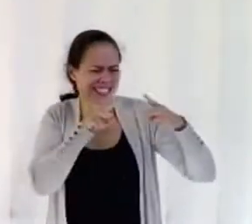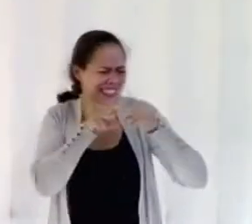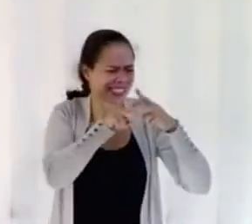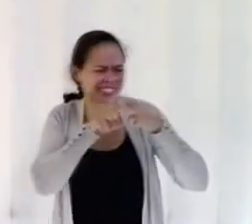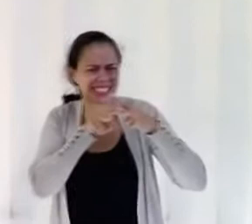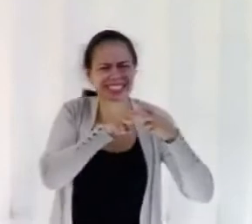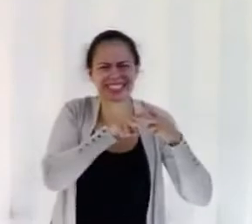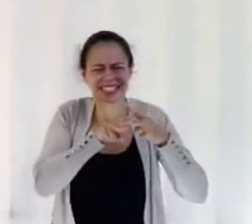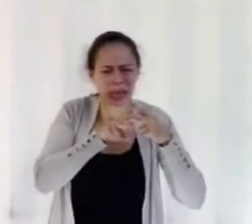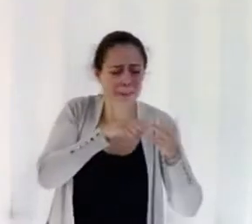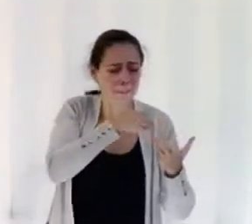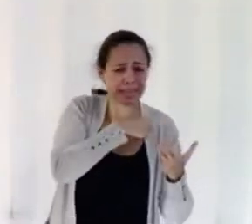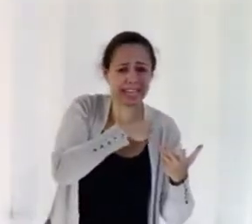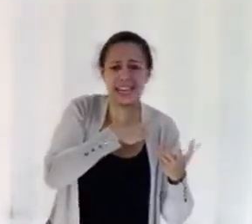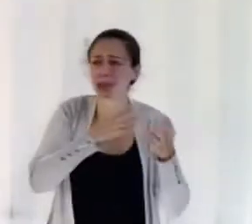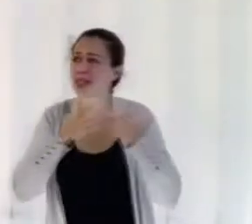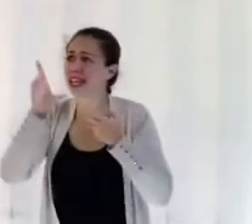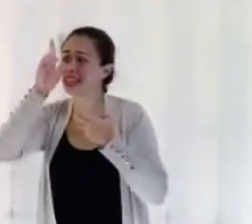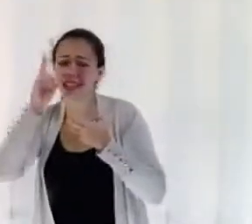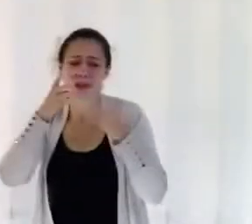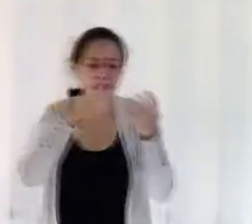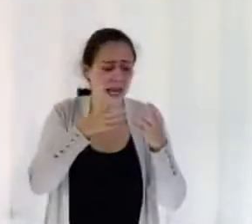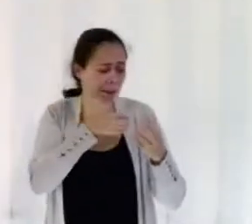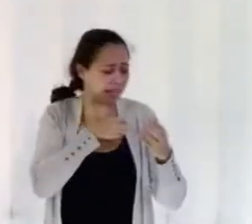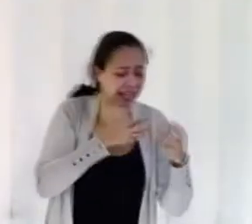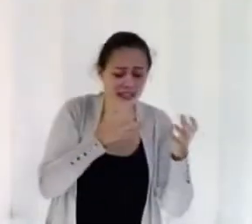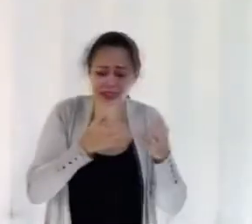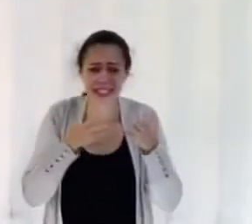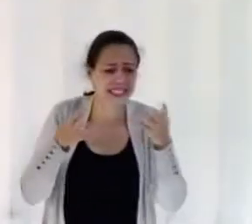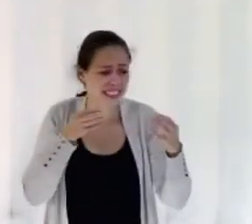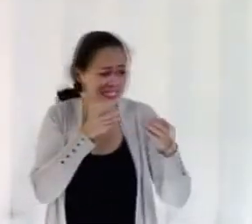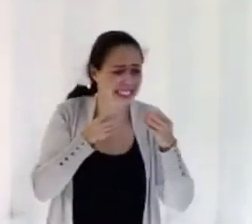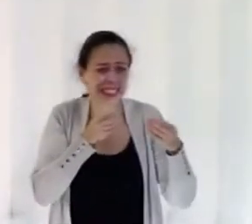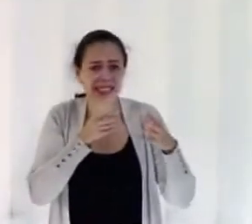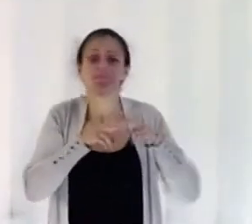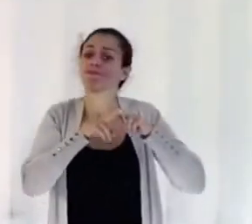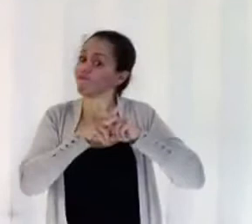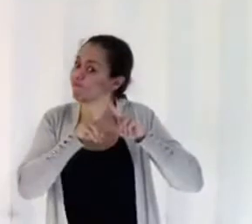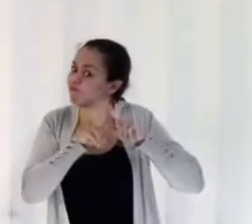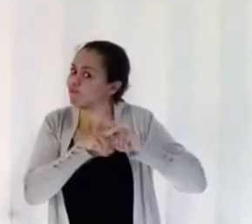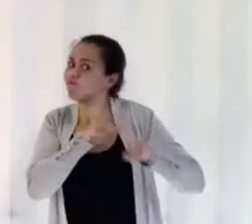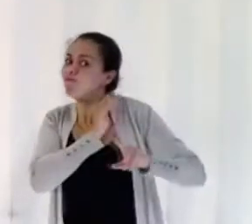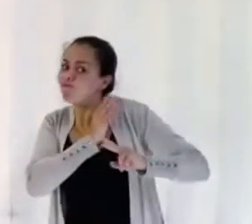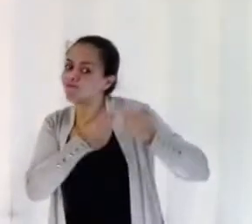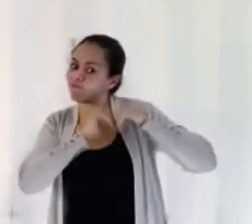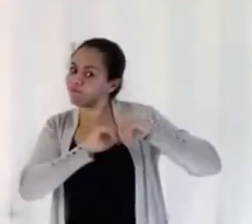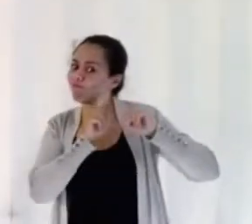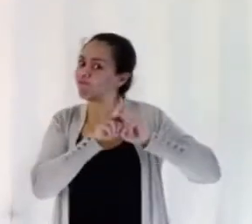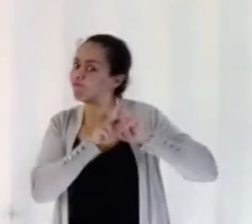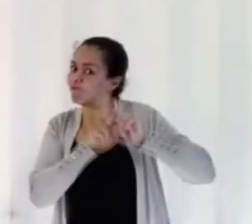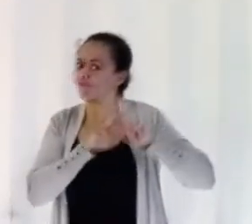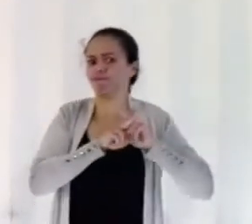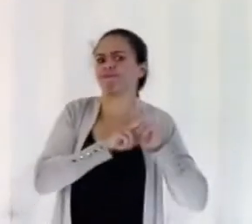ainda não derramamos sangue. E nós precisamos até mesmo derramar sangue, porque esse adversário é um